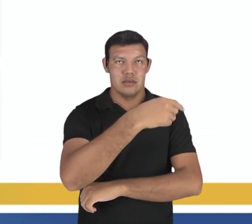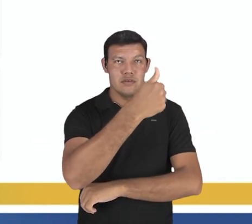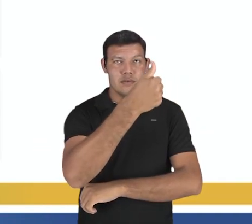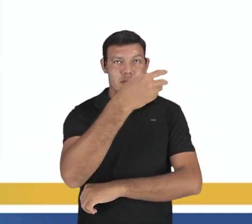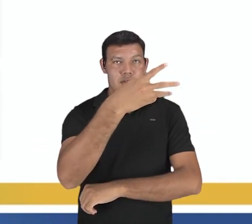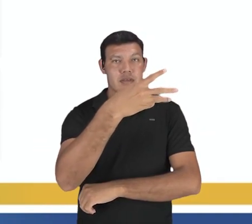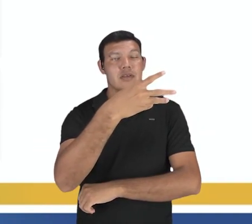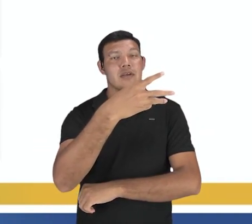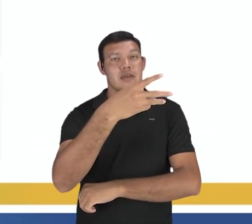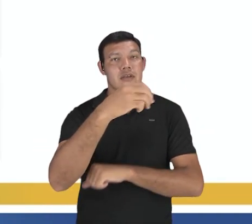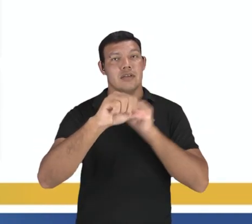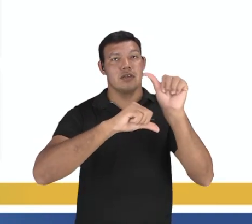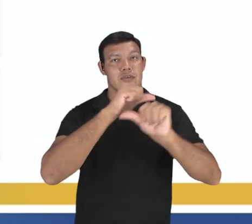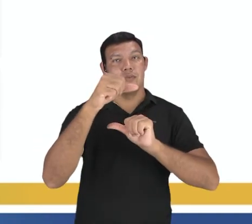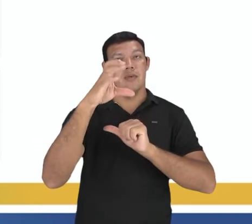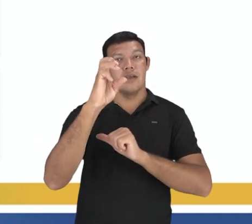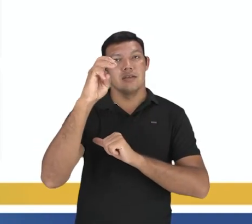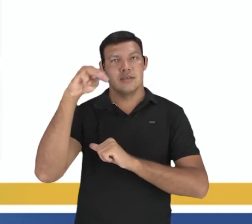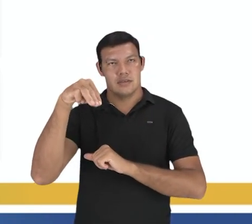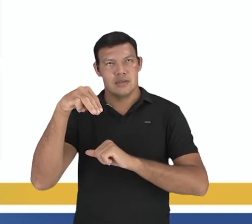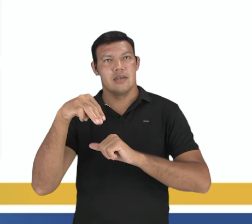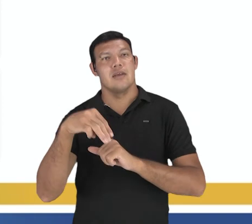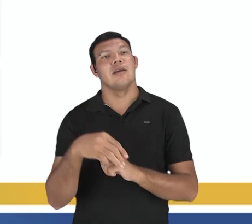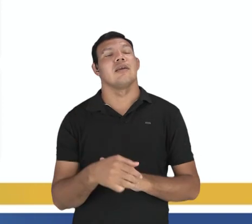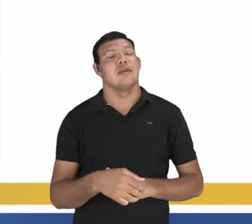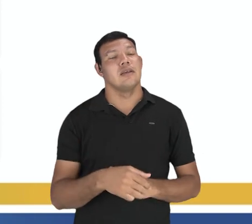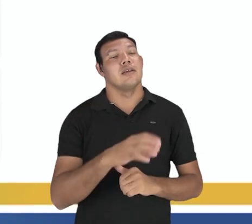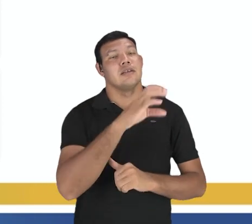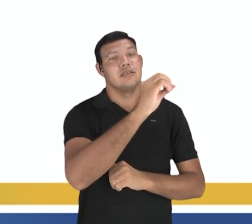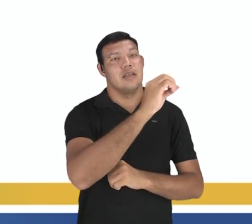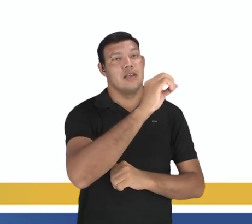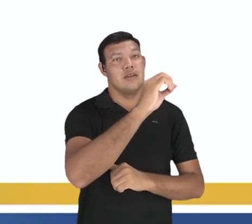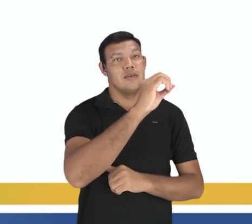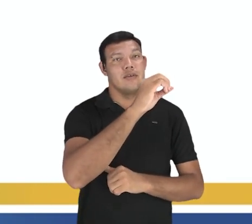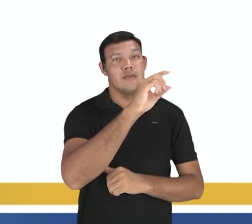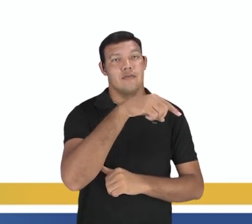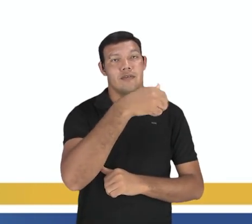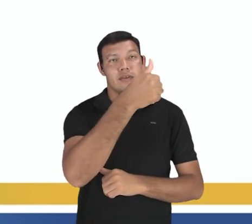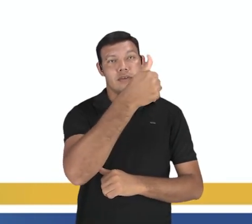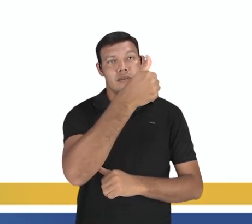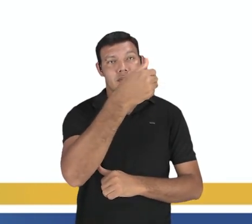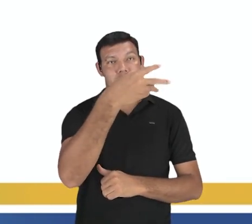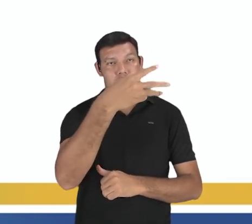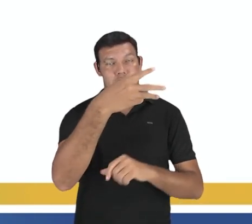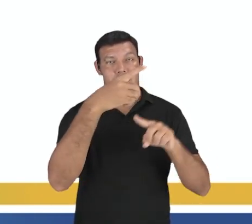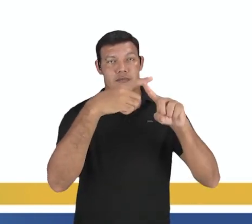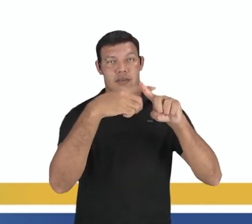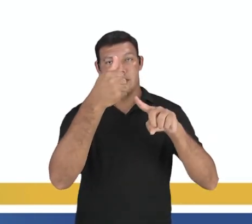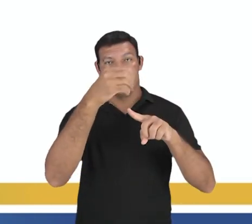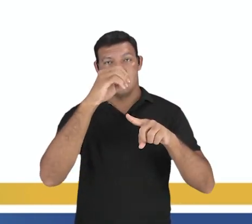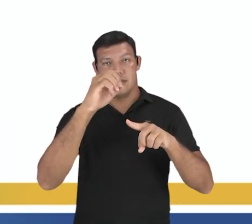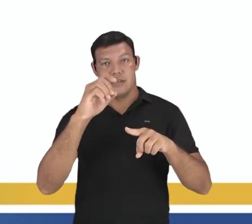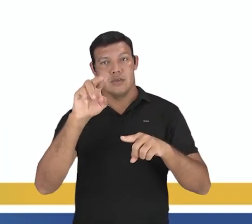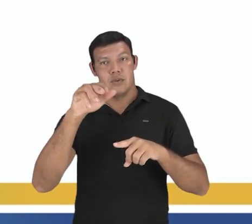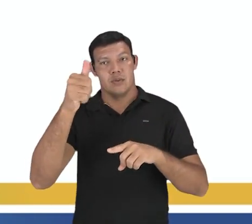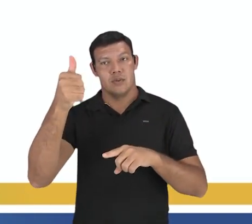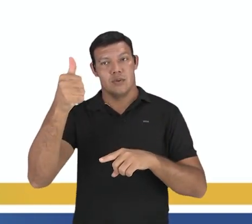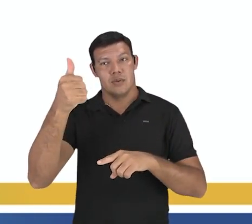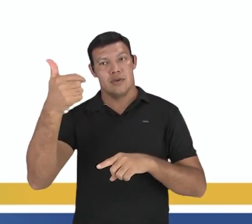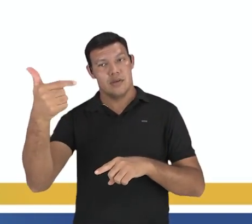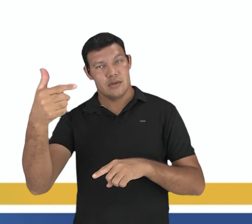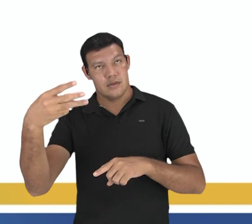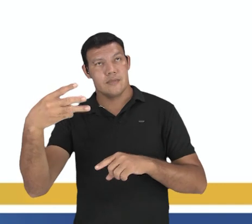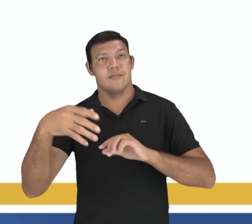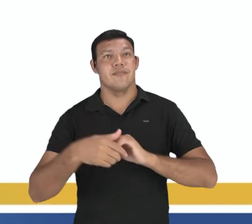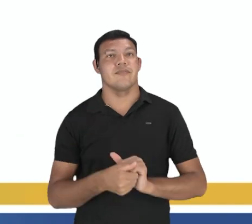em centímetros e para isso basta multiplicar 0,13 por 100 = 13 fazendo a conversão de 12